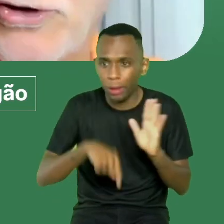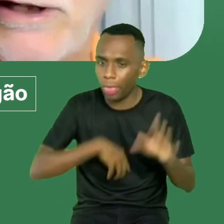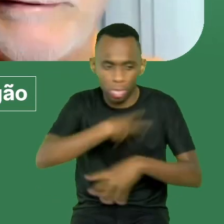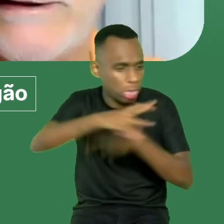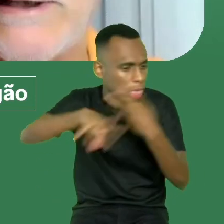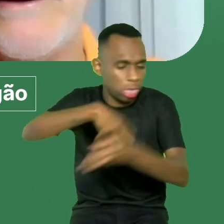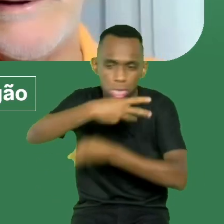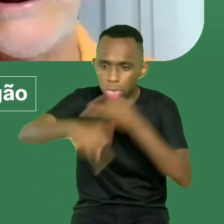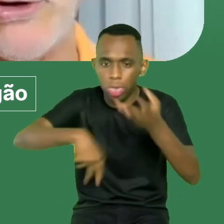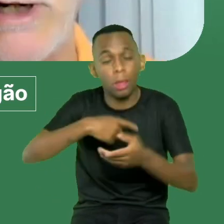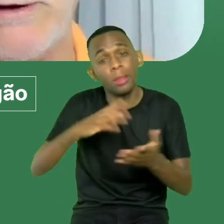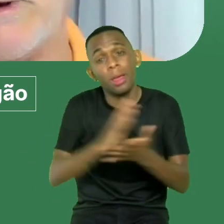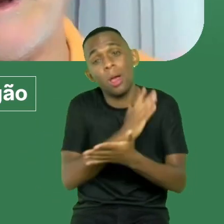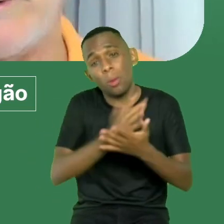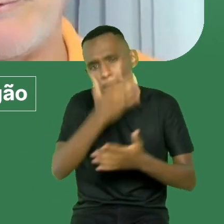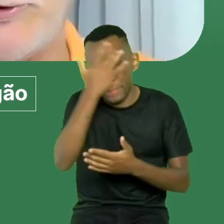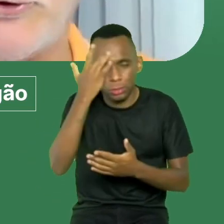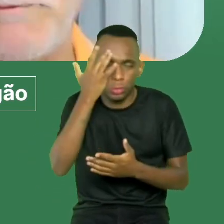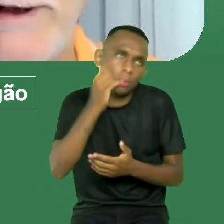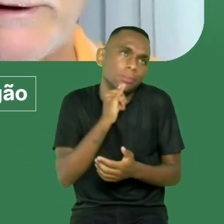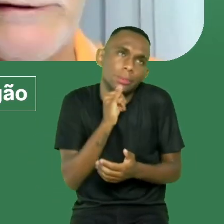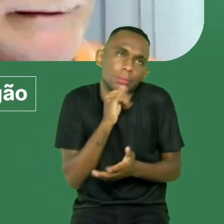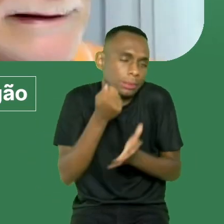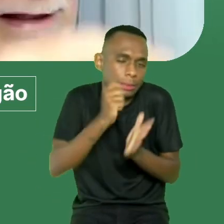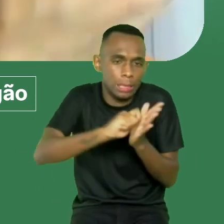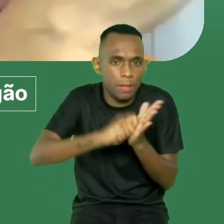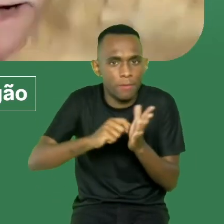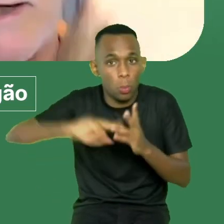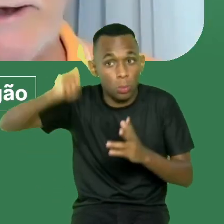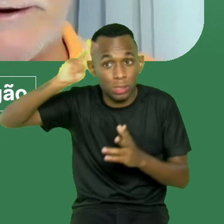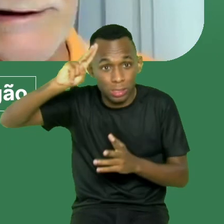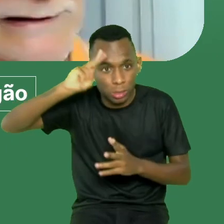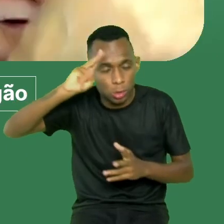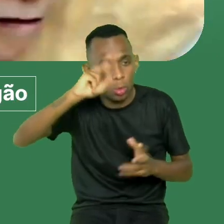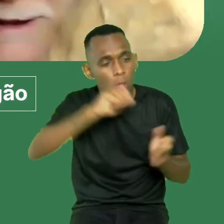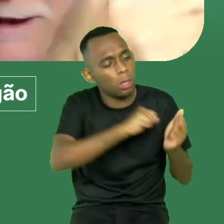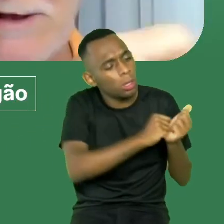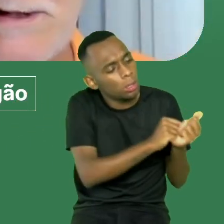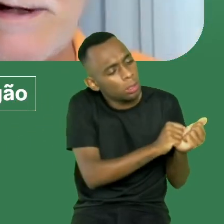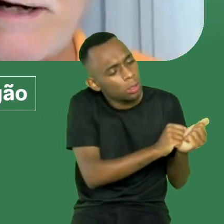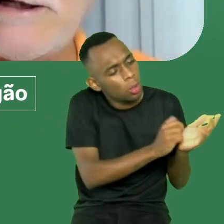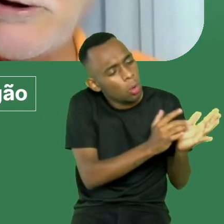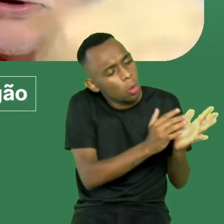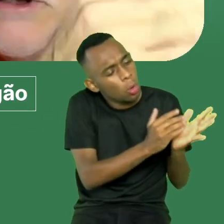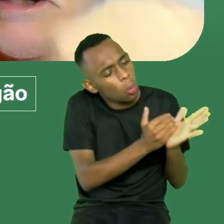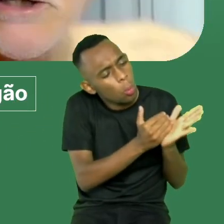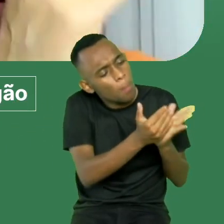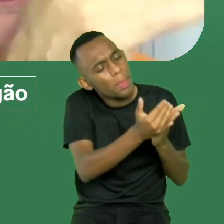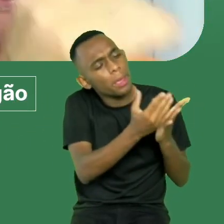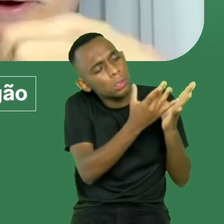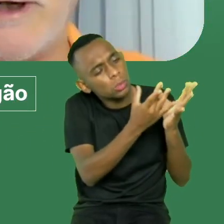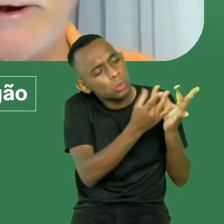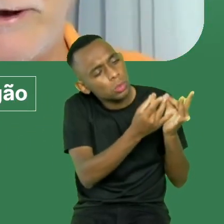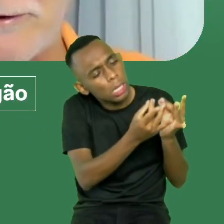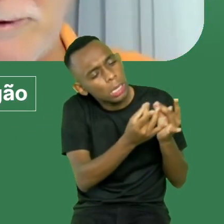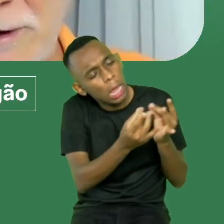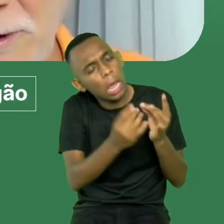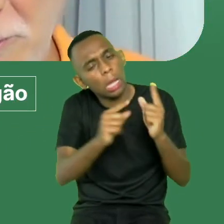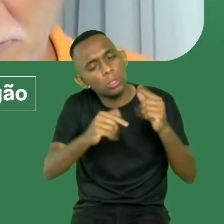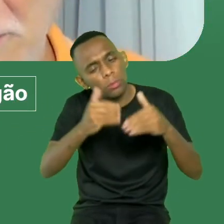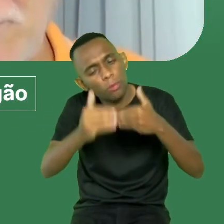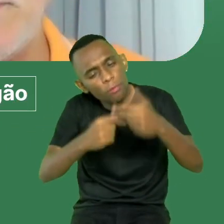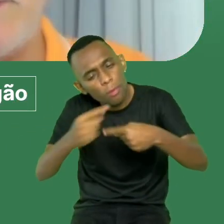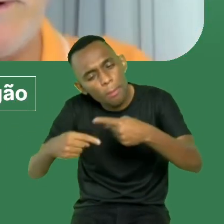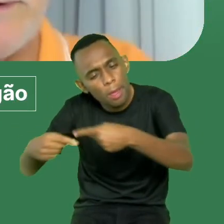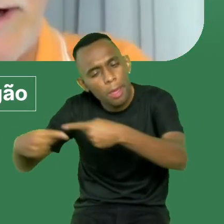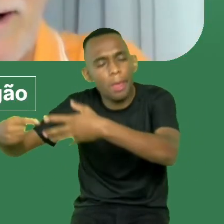tem escritor que vai escrever uma história, ainda mais se for de suspense, faz aquela escaleta, assim, aquele roteirinho e fica ali dentro